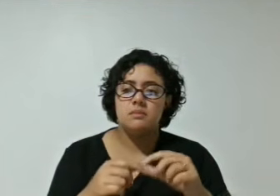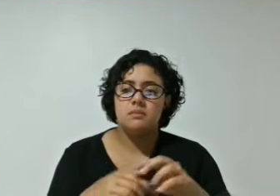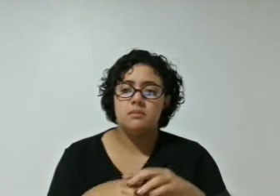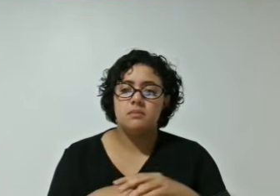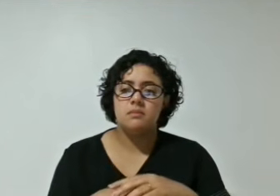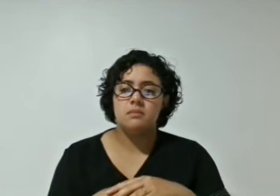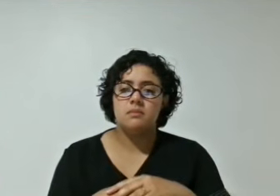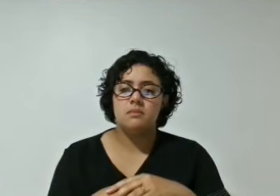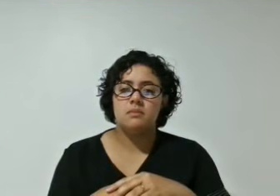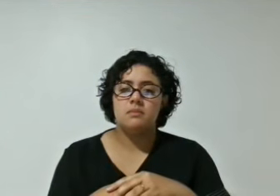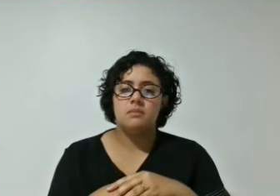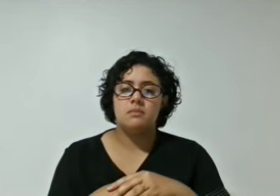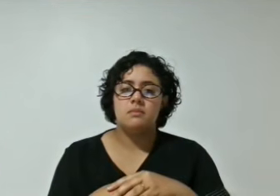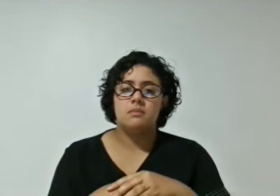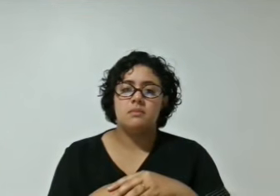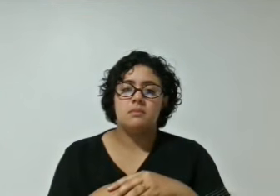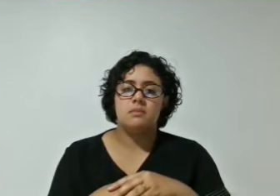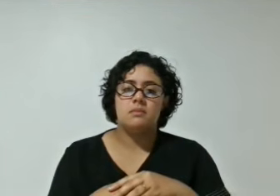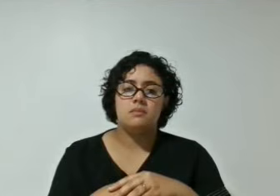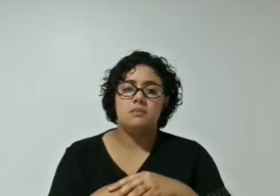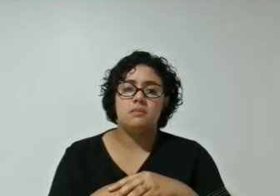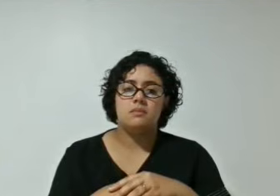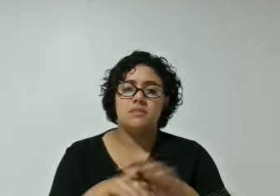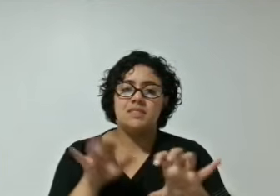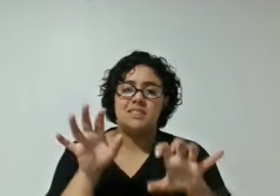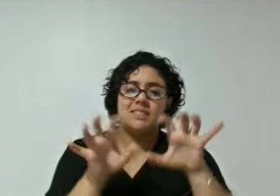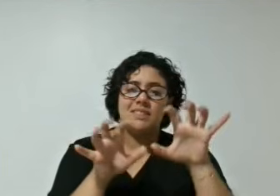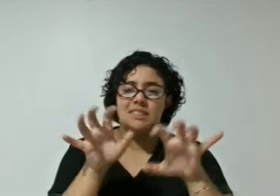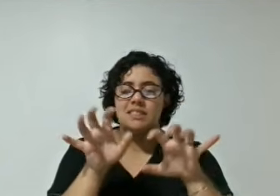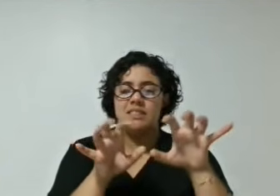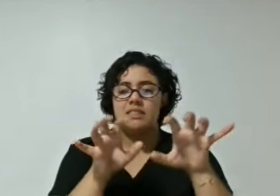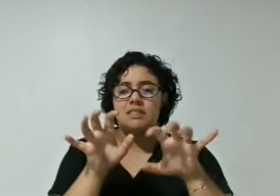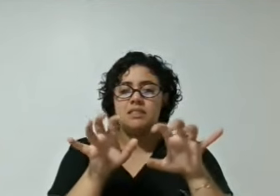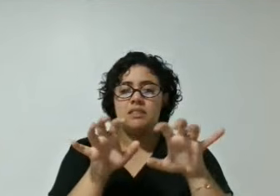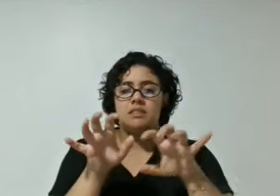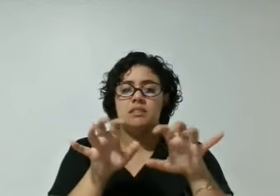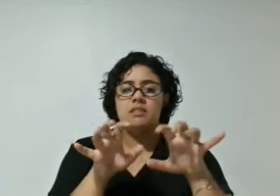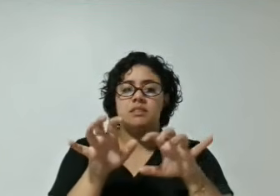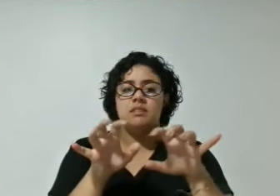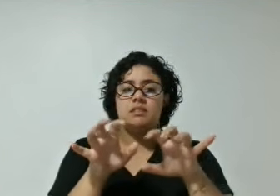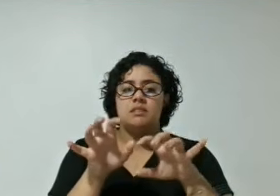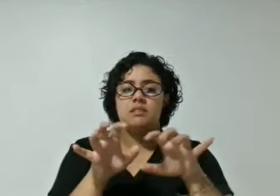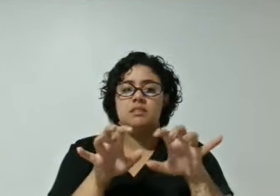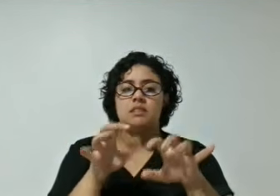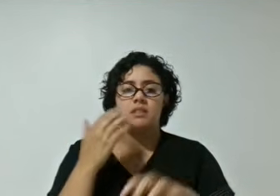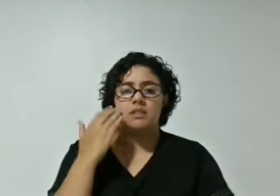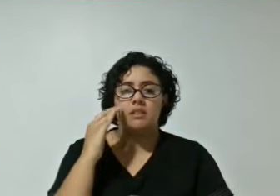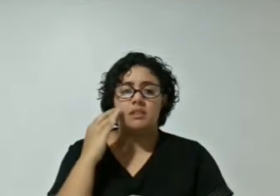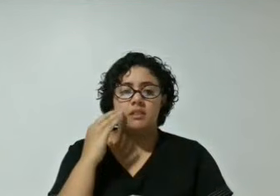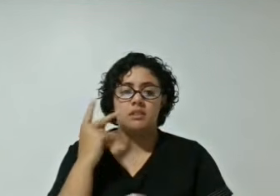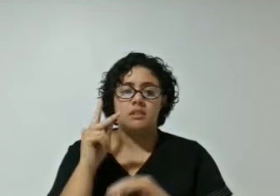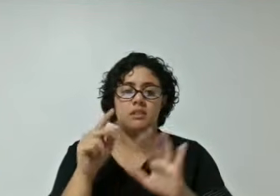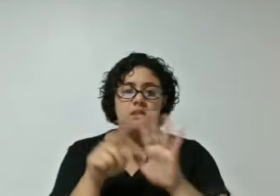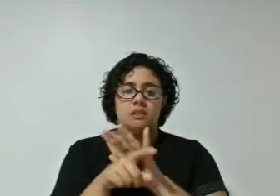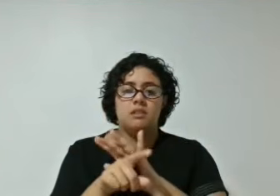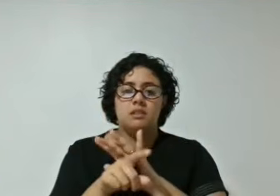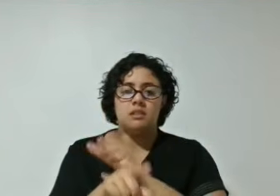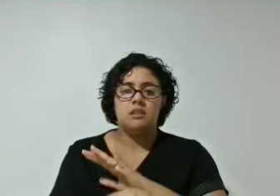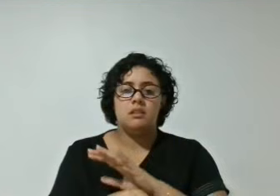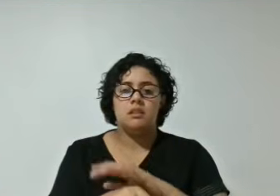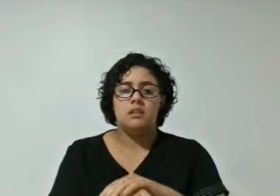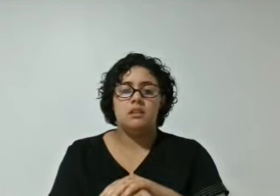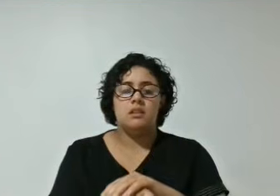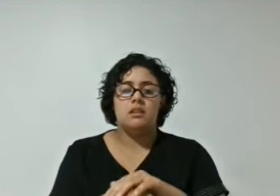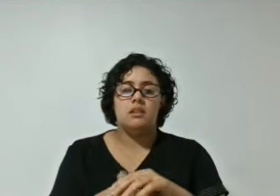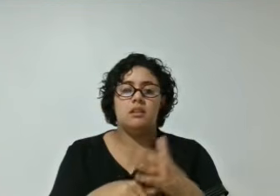A minha internet deu um delayzinho aqui, não sei se você conseguiu. Deu um delayzinho, mas deu para entender a sua pergunta. Olha, desde que eu estou